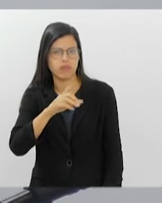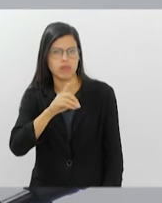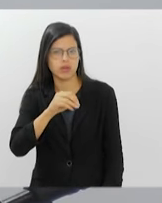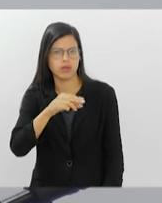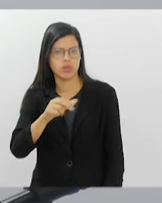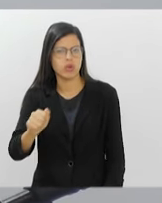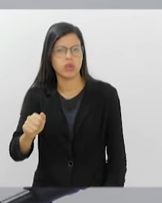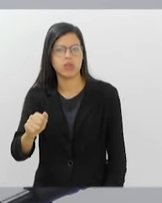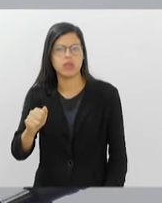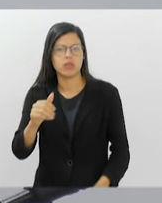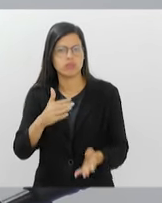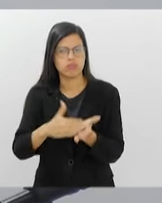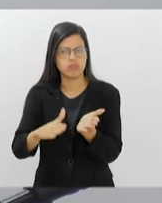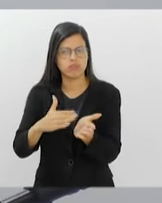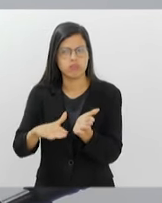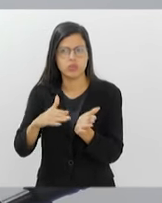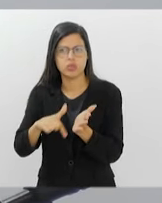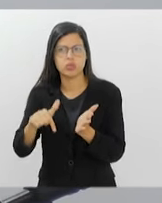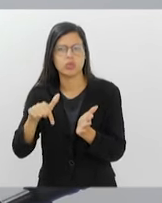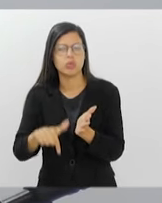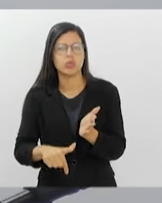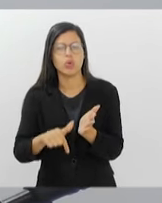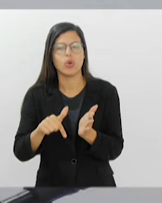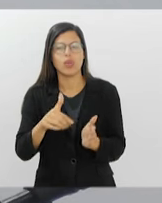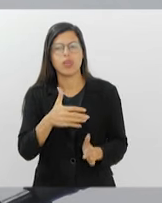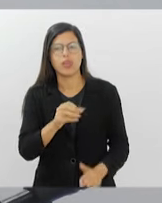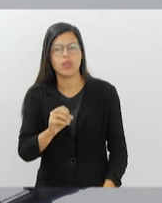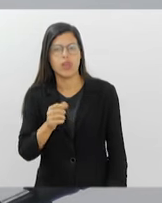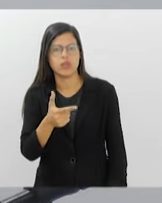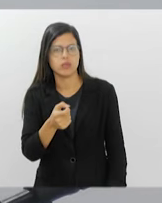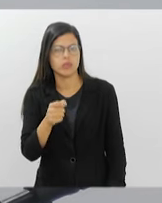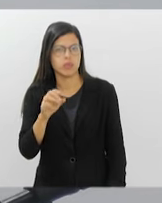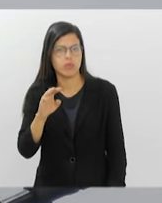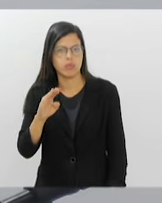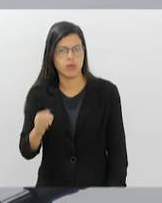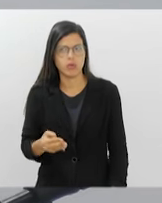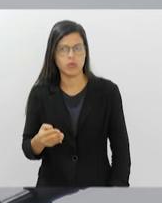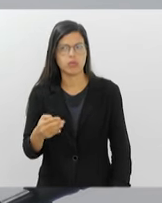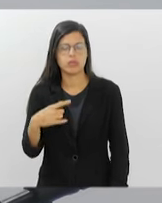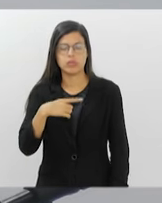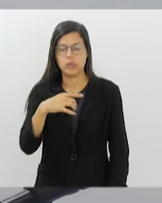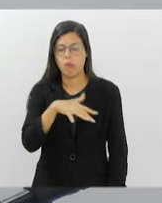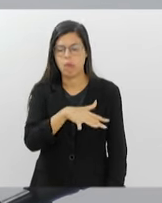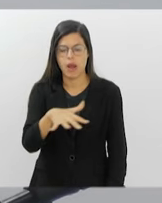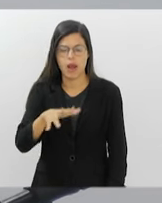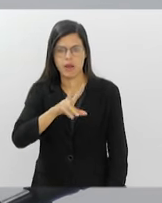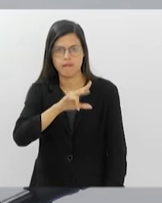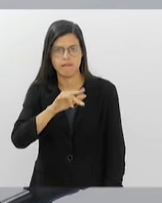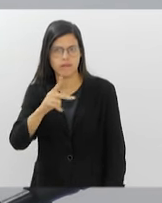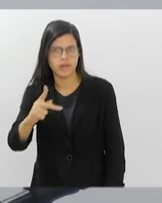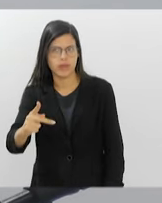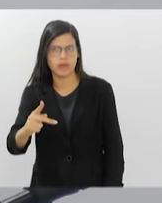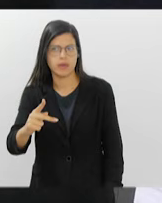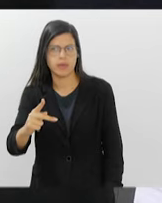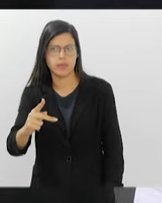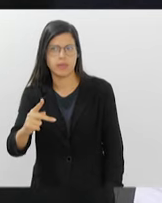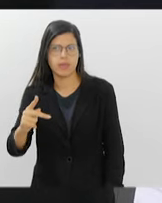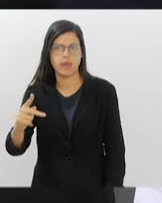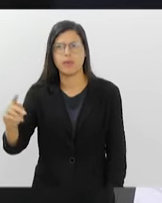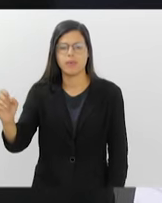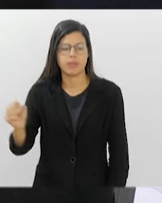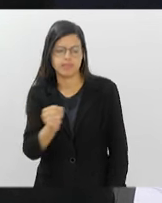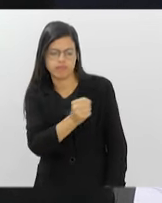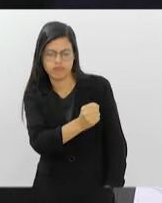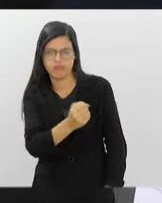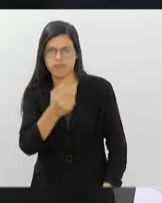quanto e a prefeitura gastou mais seus 10 ou 20 milhões sei lá quanto para ter uma área vip ali para botar os apaniguados assistindo o show